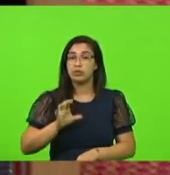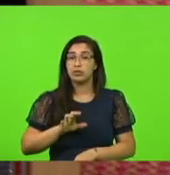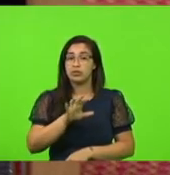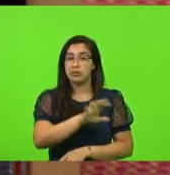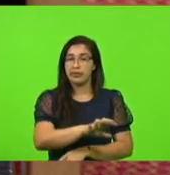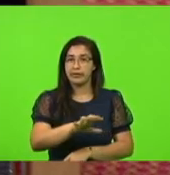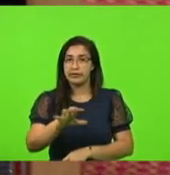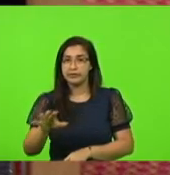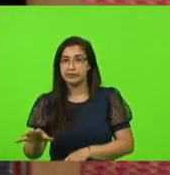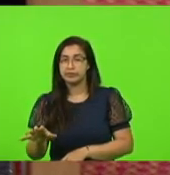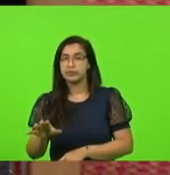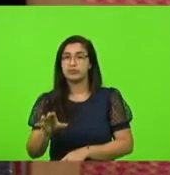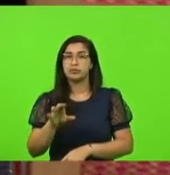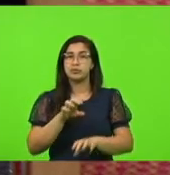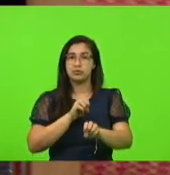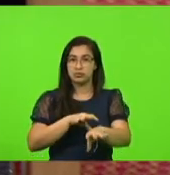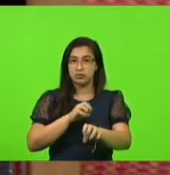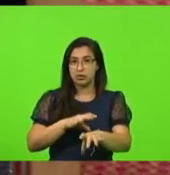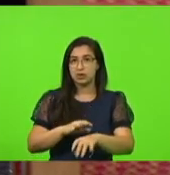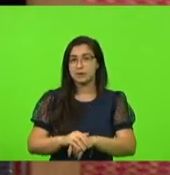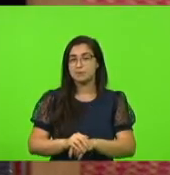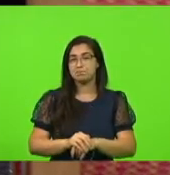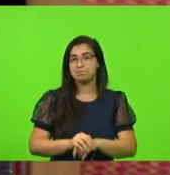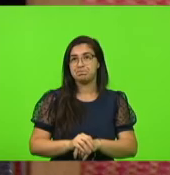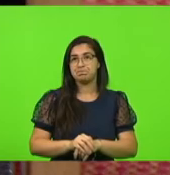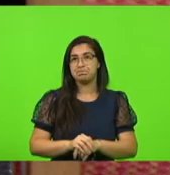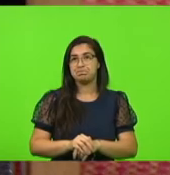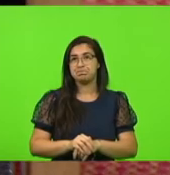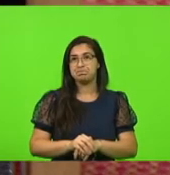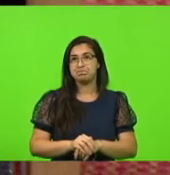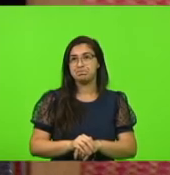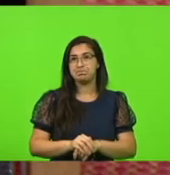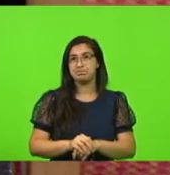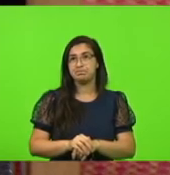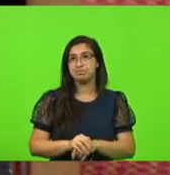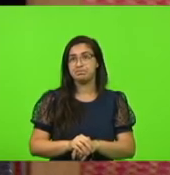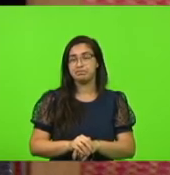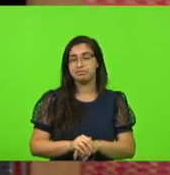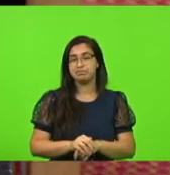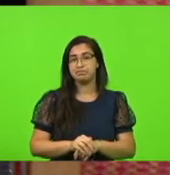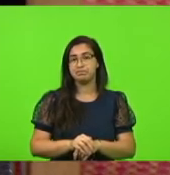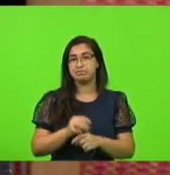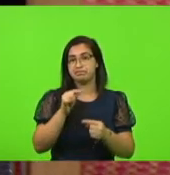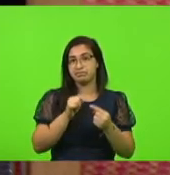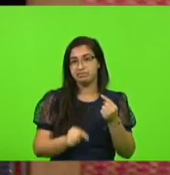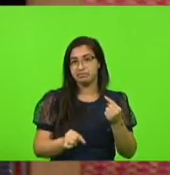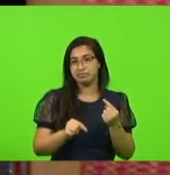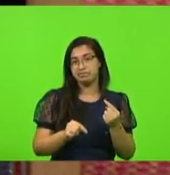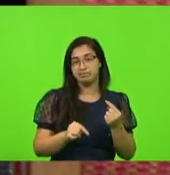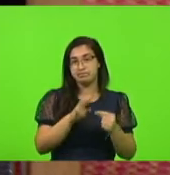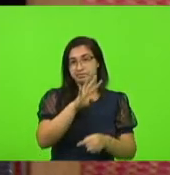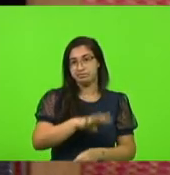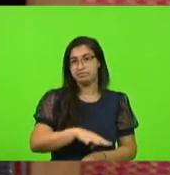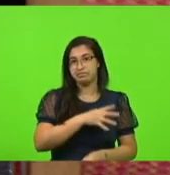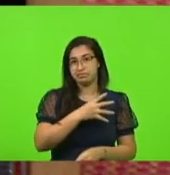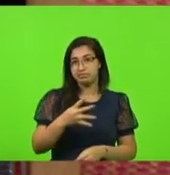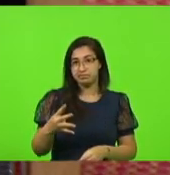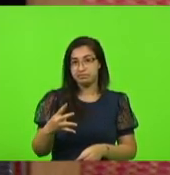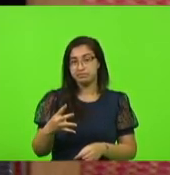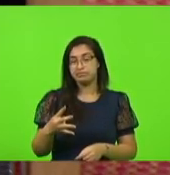de educação no nível e na letra correspondente à tabela.